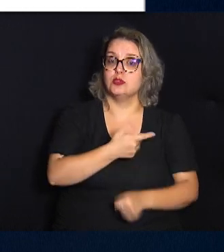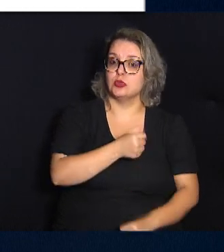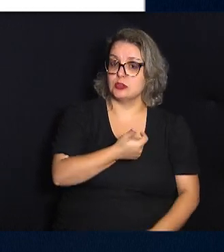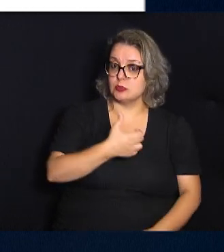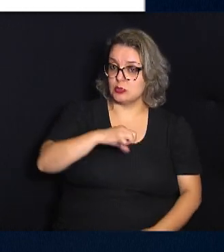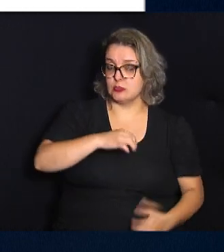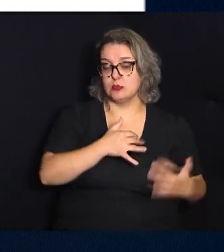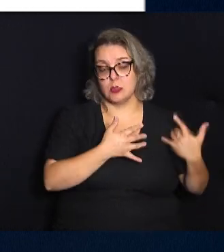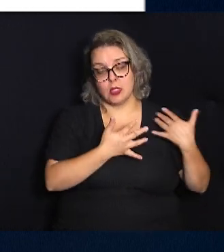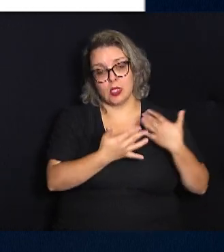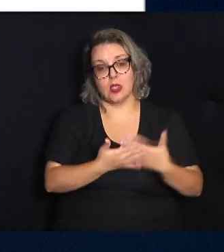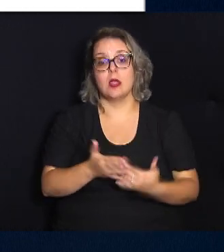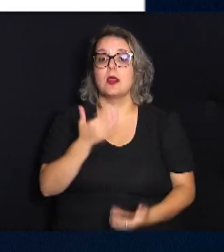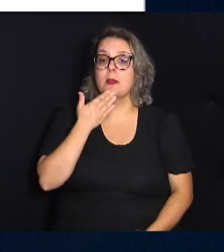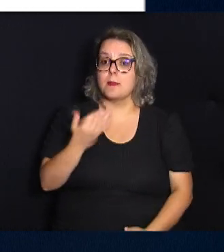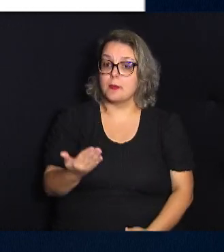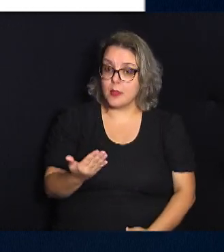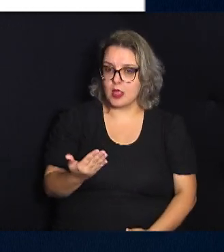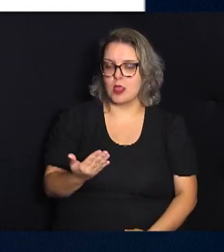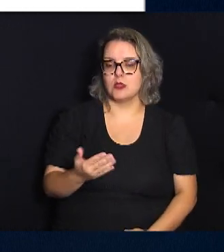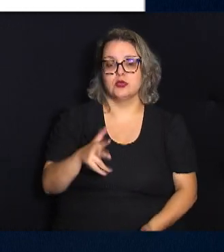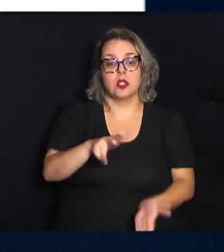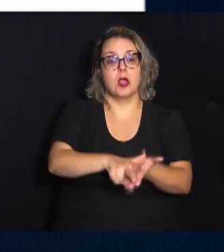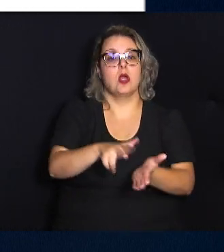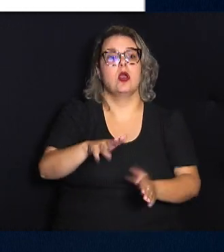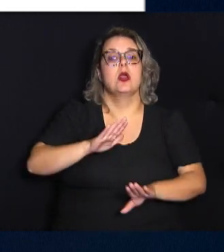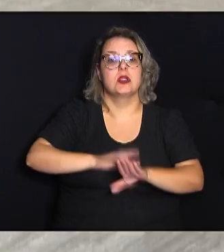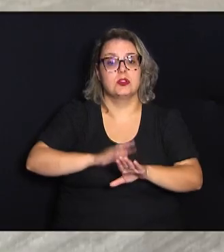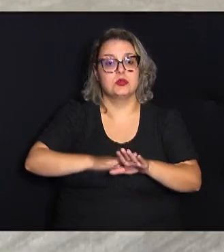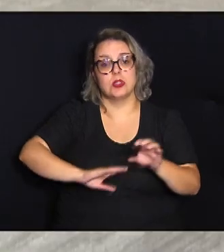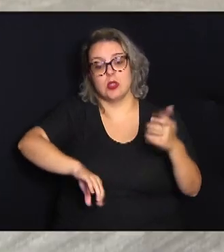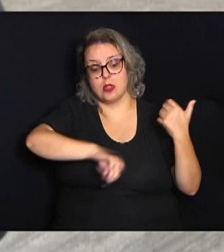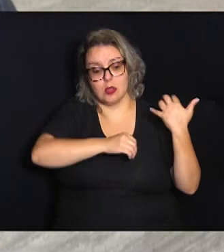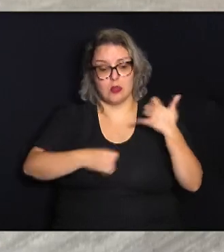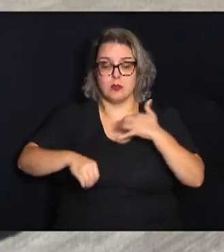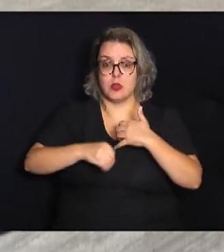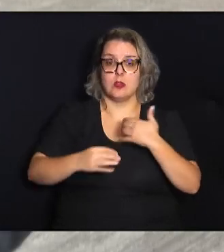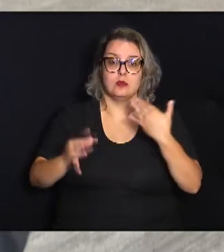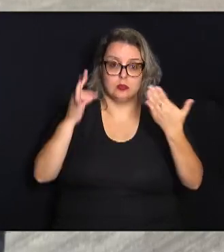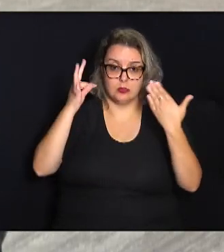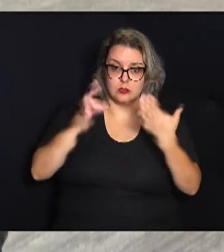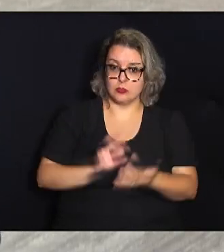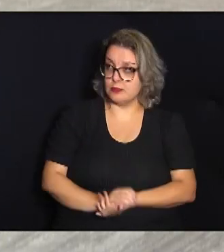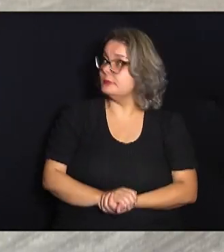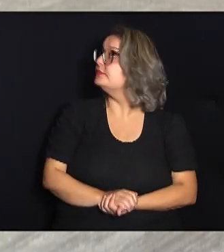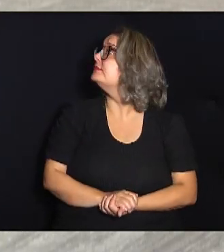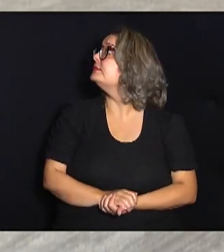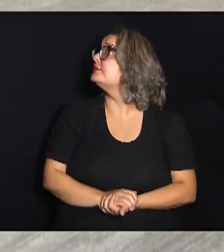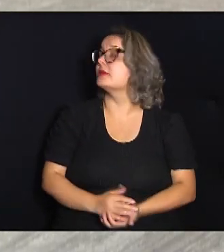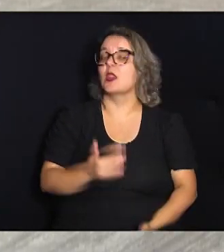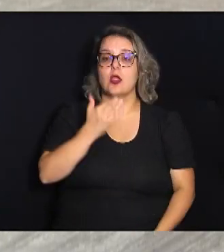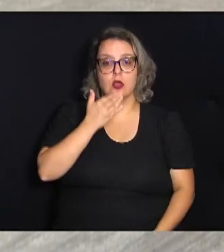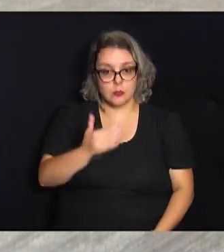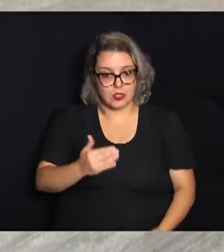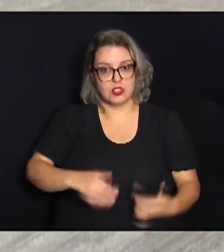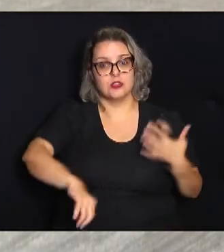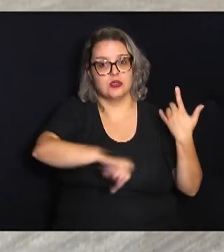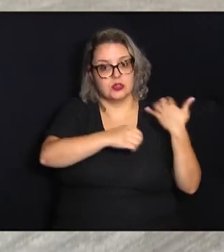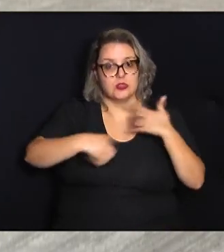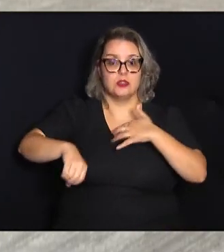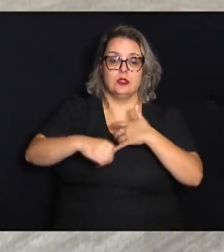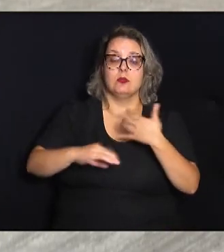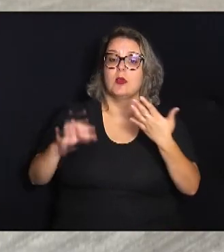Que apela à regulamentação da atividade dos musicoterapeutas. É um pedido de musicoterapeutas da cidade de Campinas,